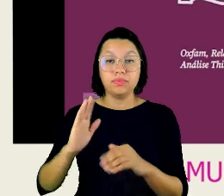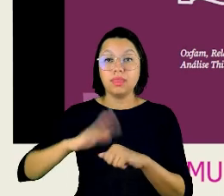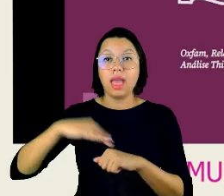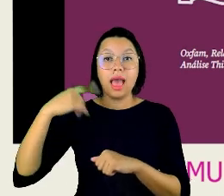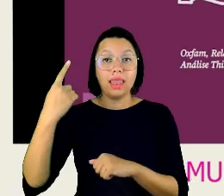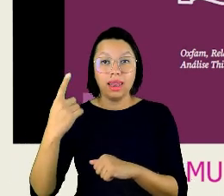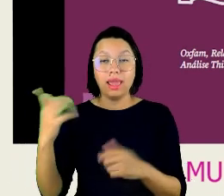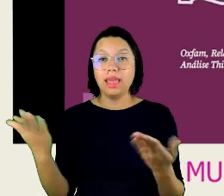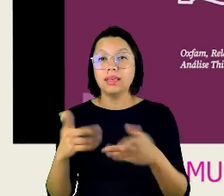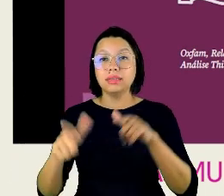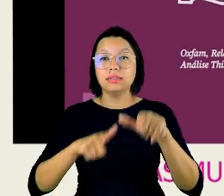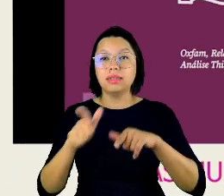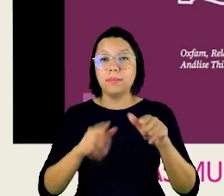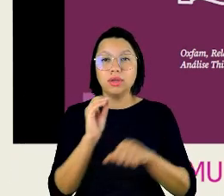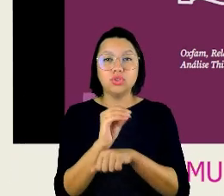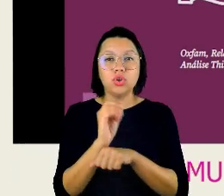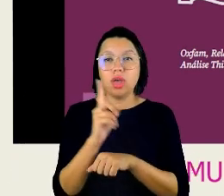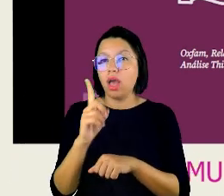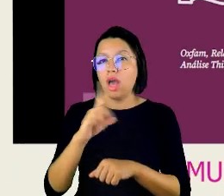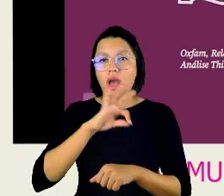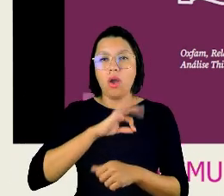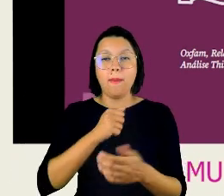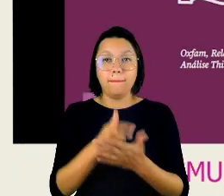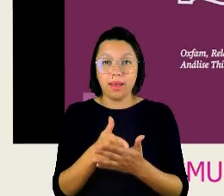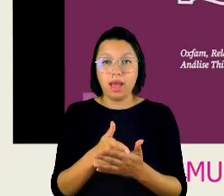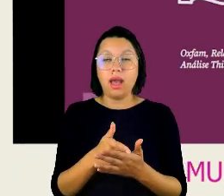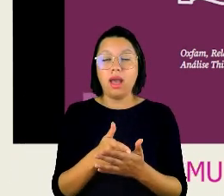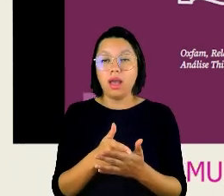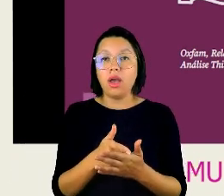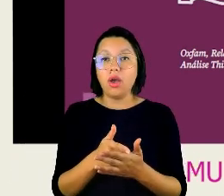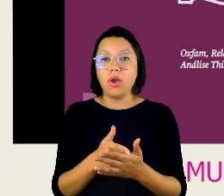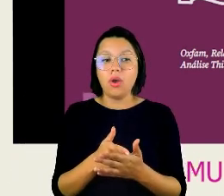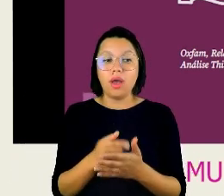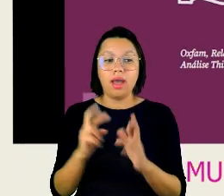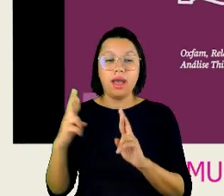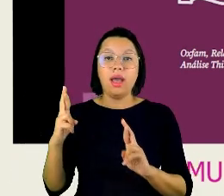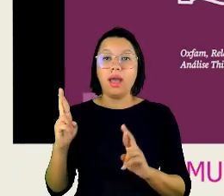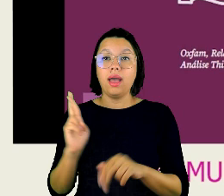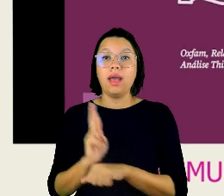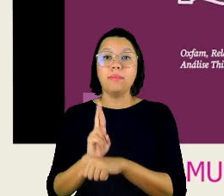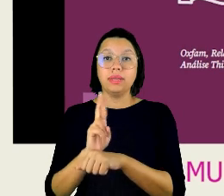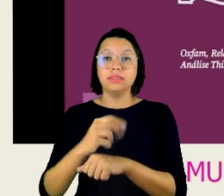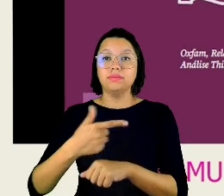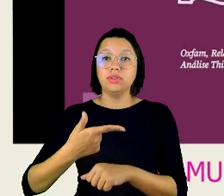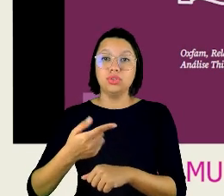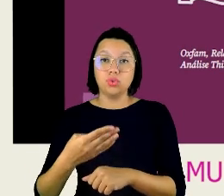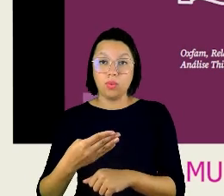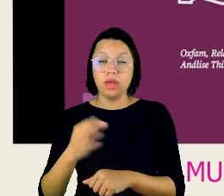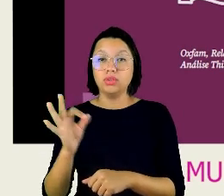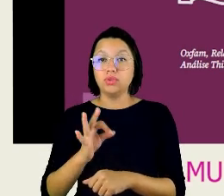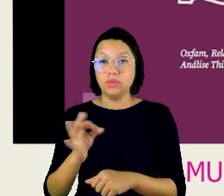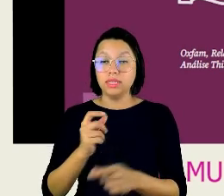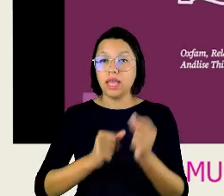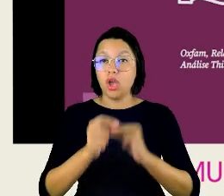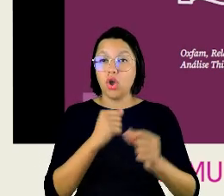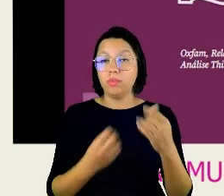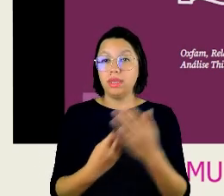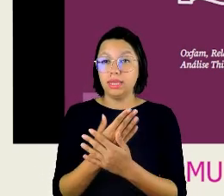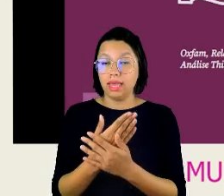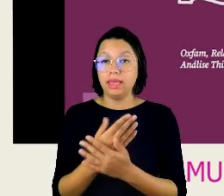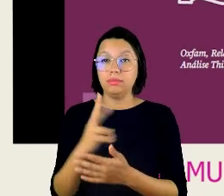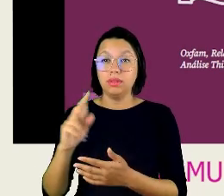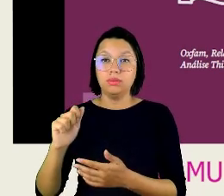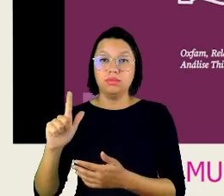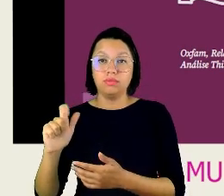Além disso, esse trabalho de cuidado não remunerado representa 24 vezes a economia gerada pelo Vale do Silício. E aí, por que a gente